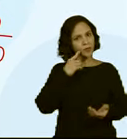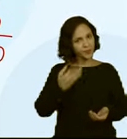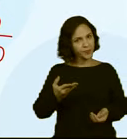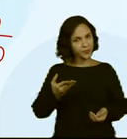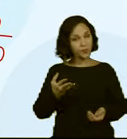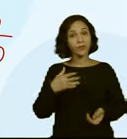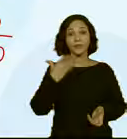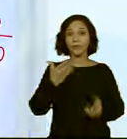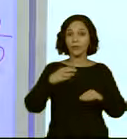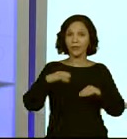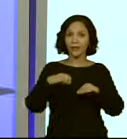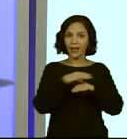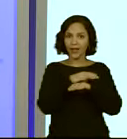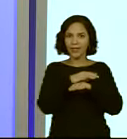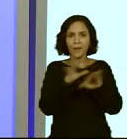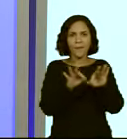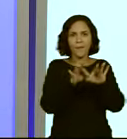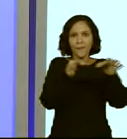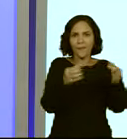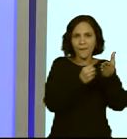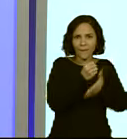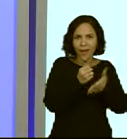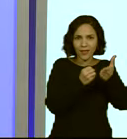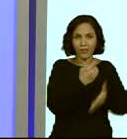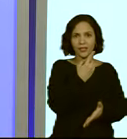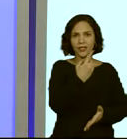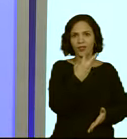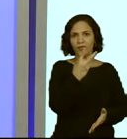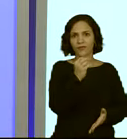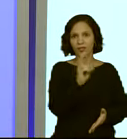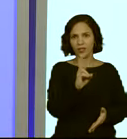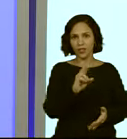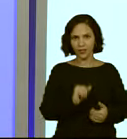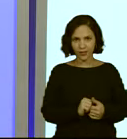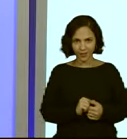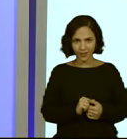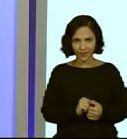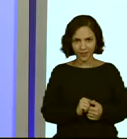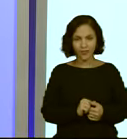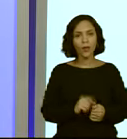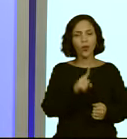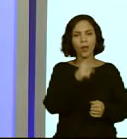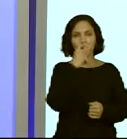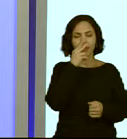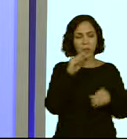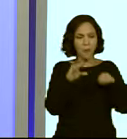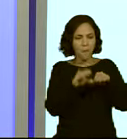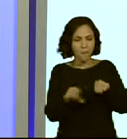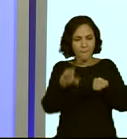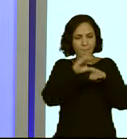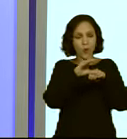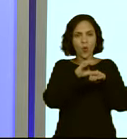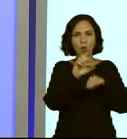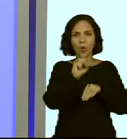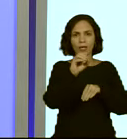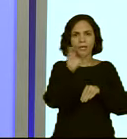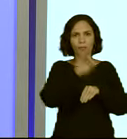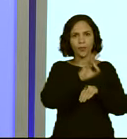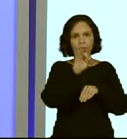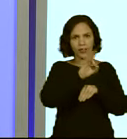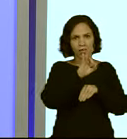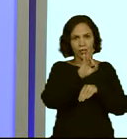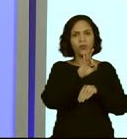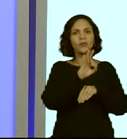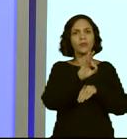o tênis básico é r$ 120 ou tem o acréscimo de oitenta por cento a